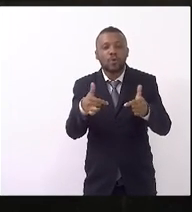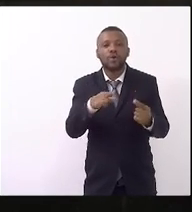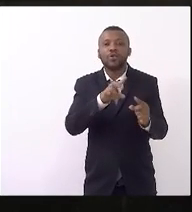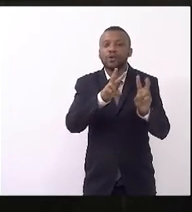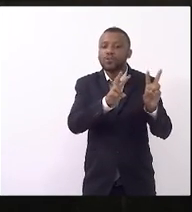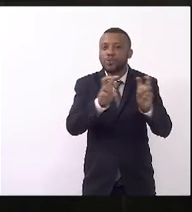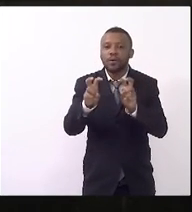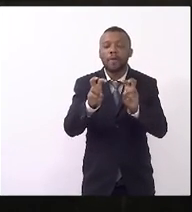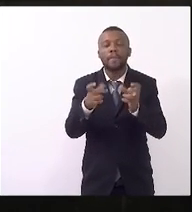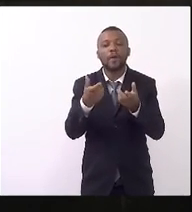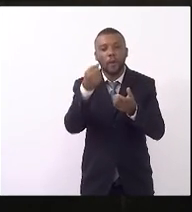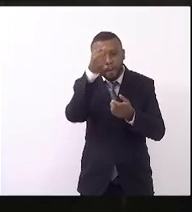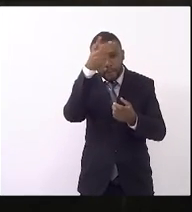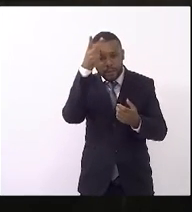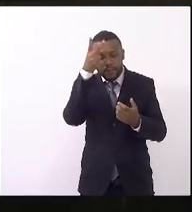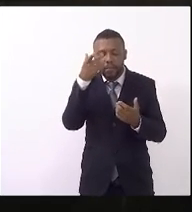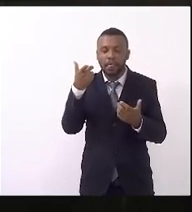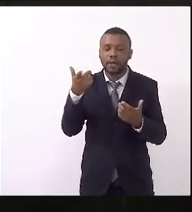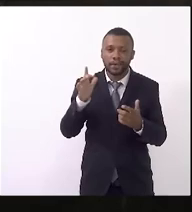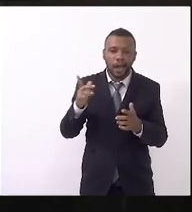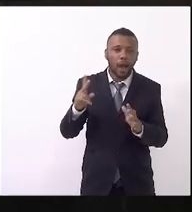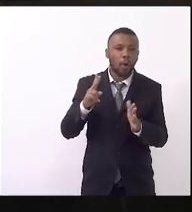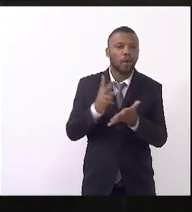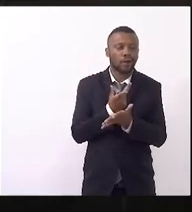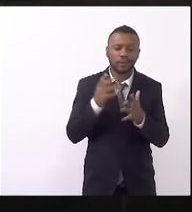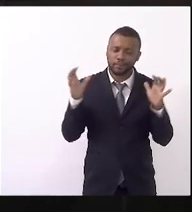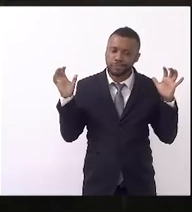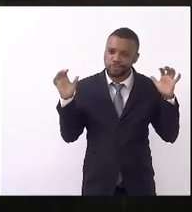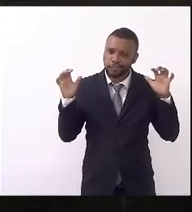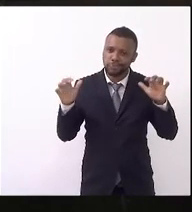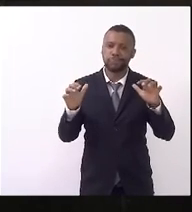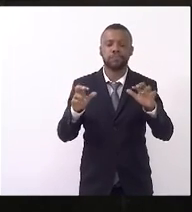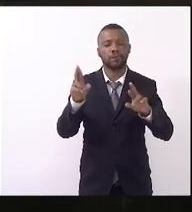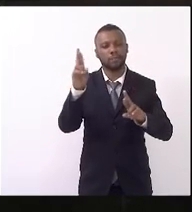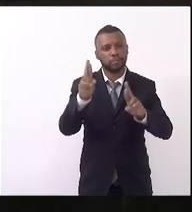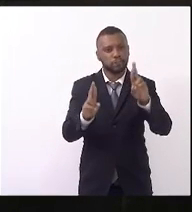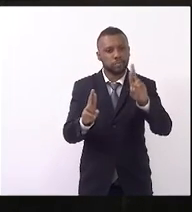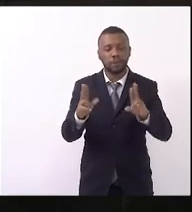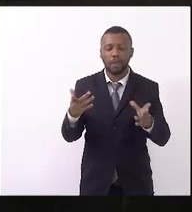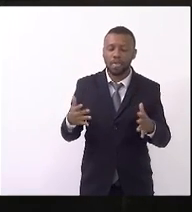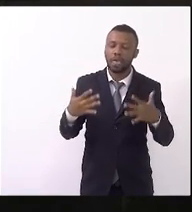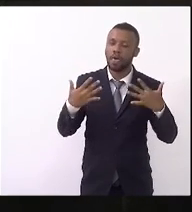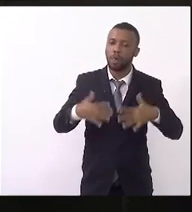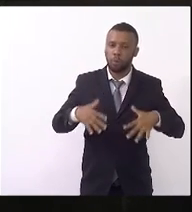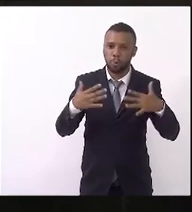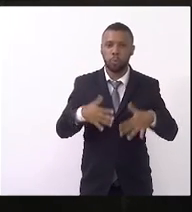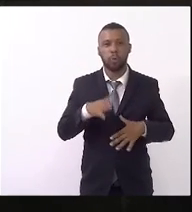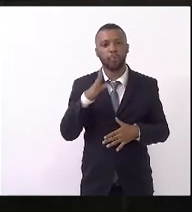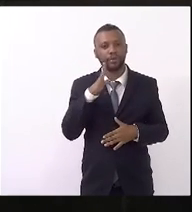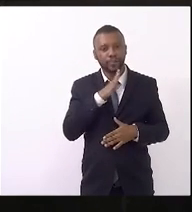municípios afetados pelas chuvas, pelas tragédias, em situação de calamidade ou de emergência.